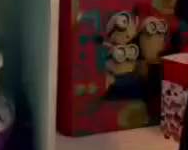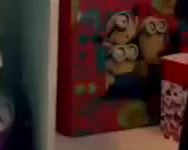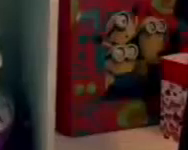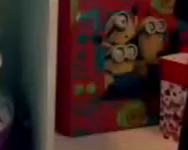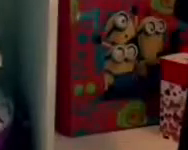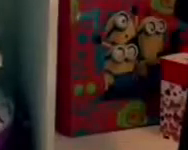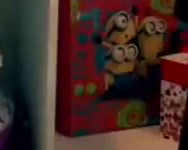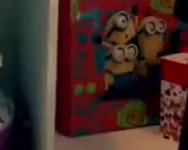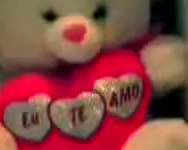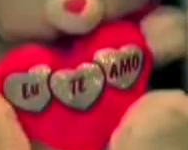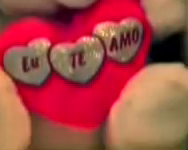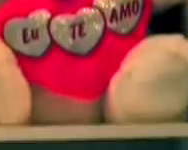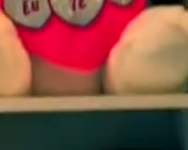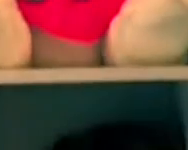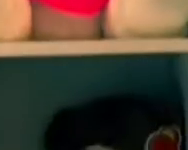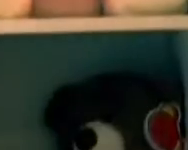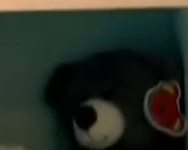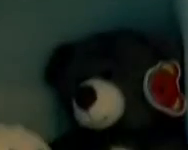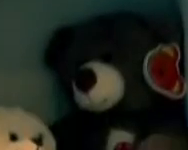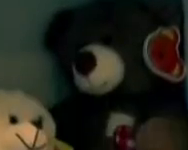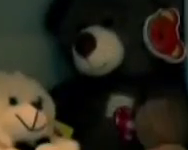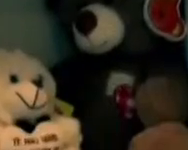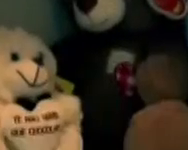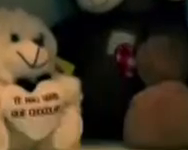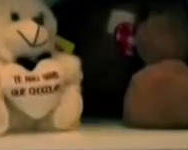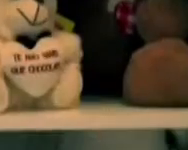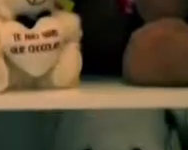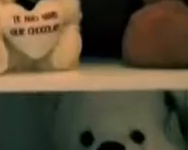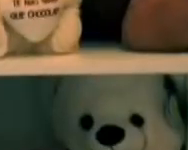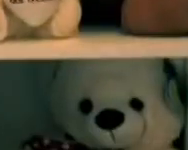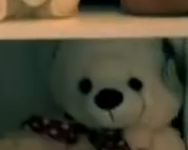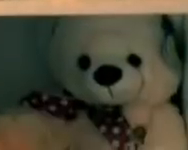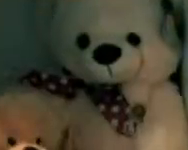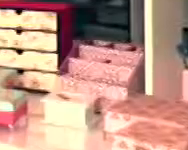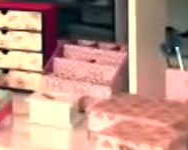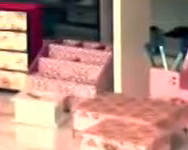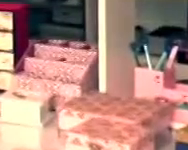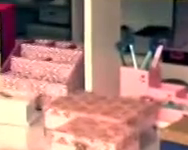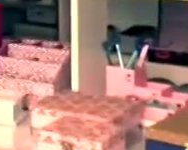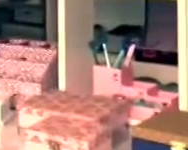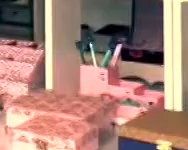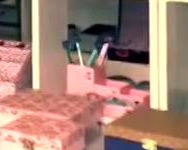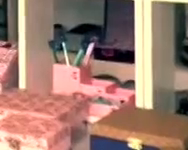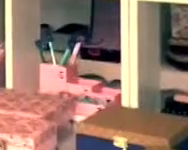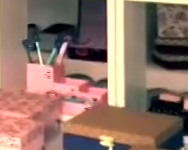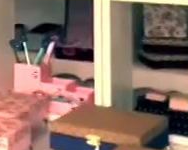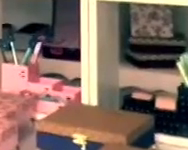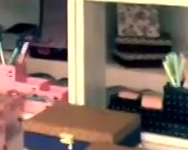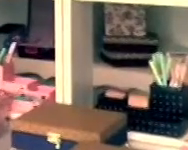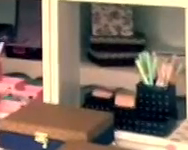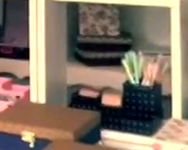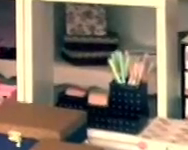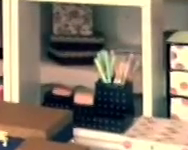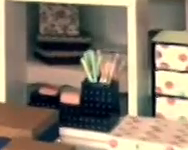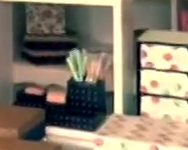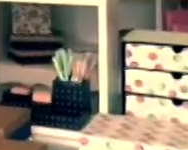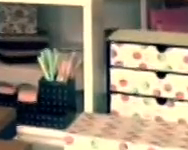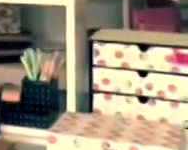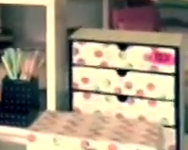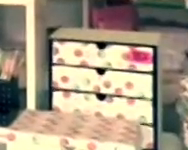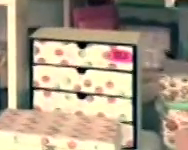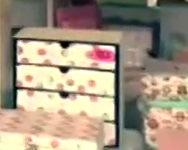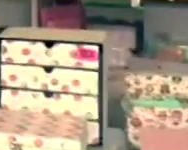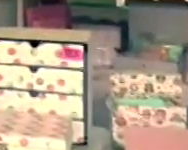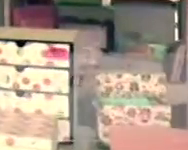e linha infantil de decoração. Novidades e lembranças é aqui. Venha nos conhecer. Pensou em presentear? Vem para